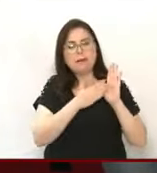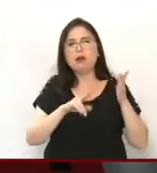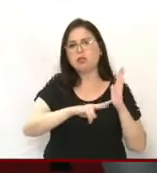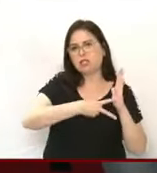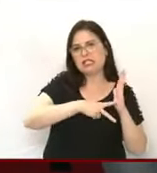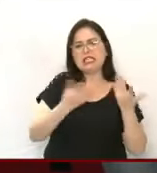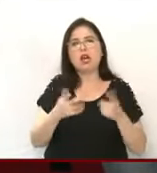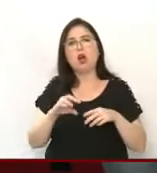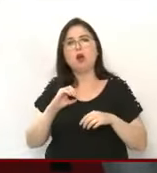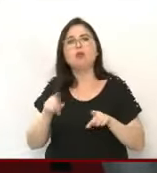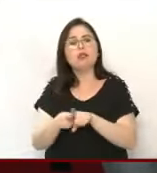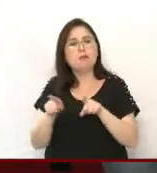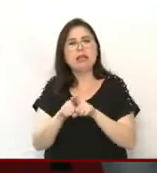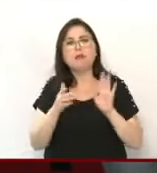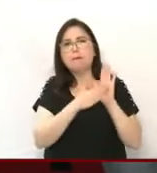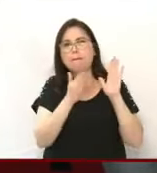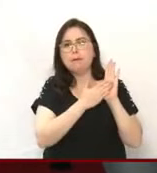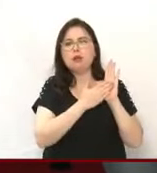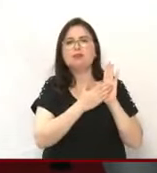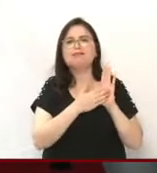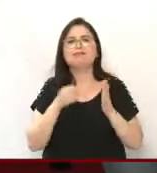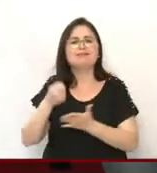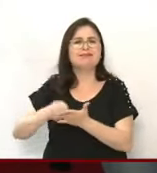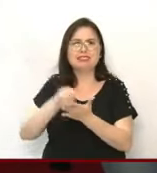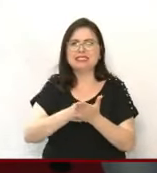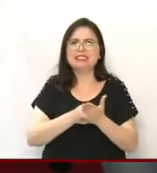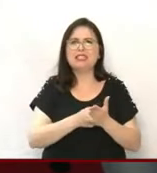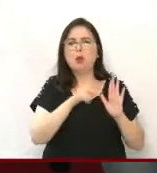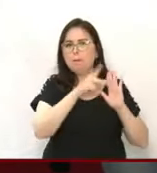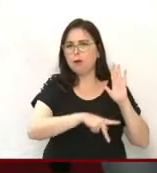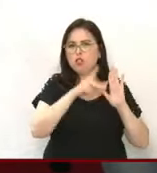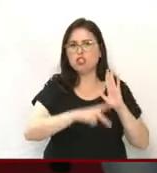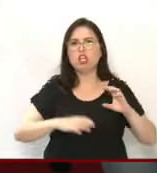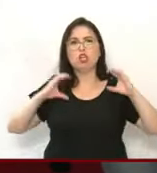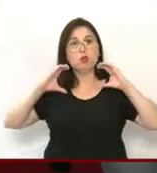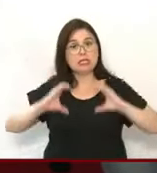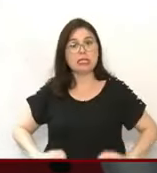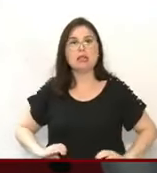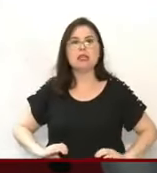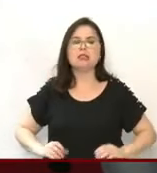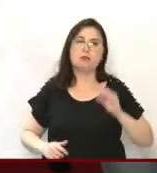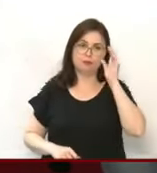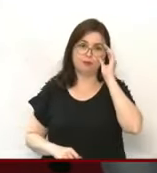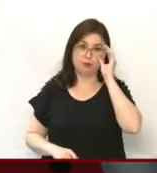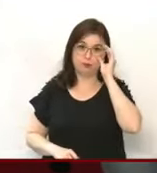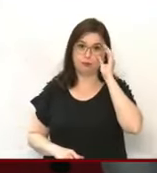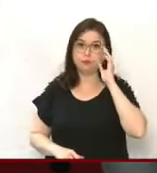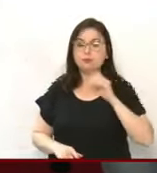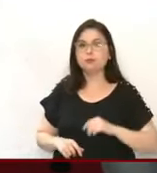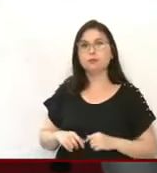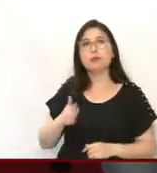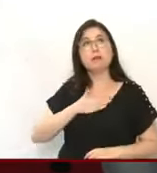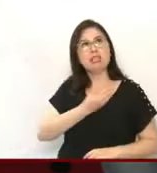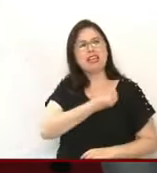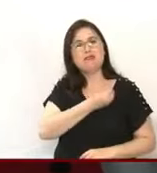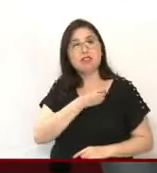por cidadania. A minha vida, ela sempre foi pautada depois que eu